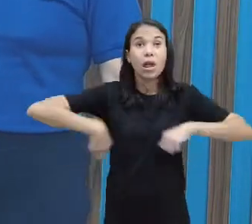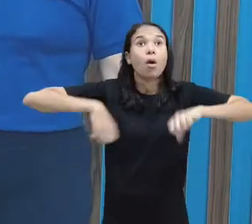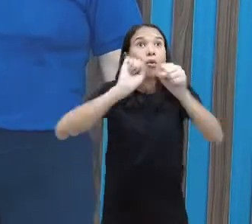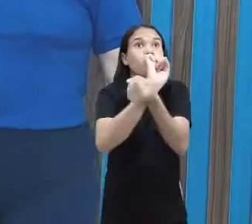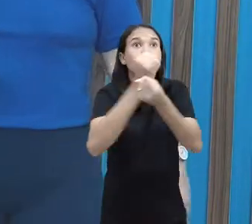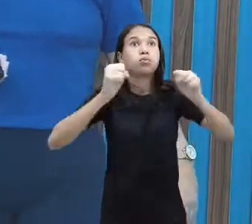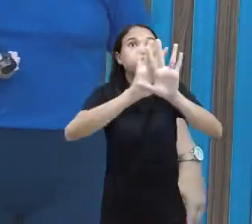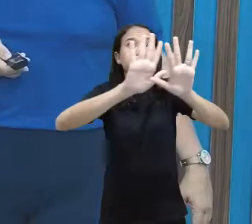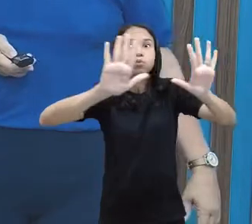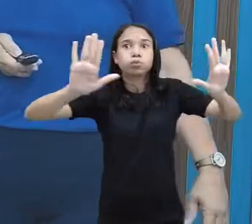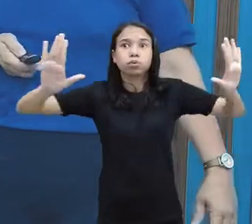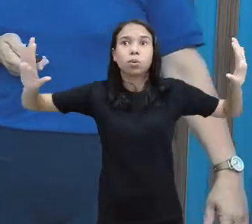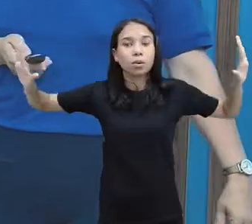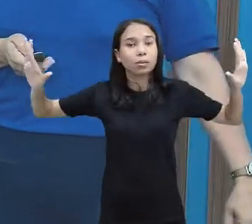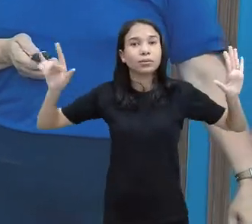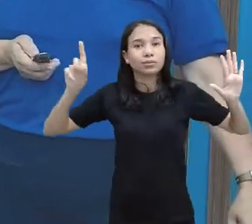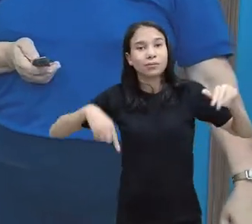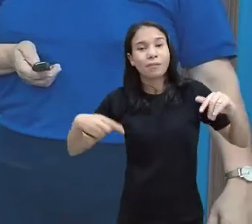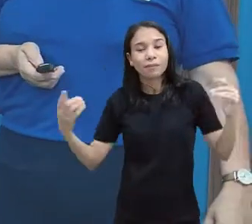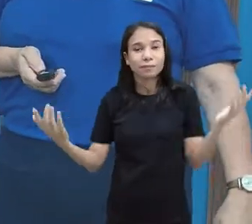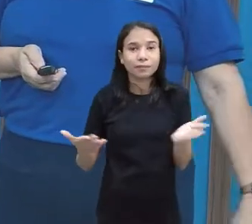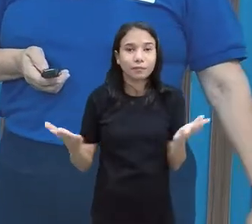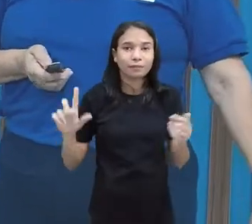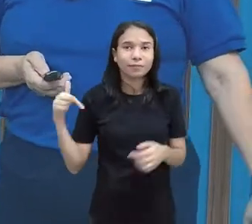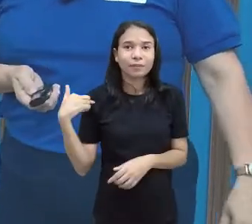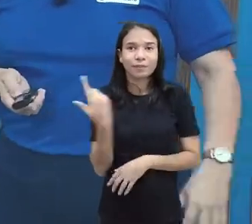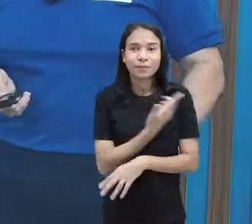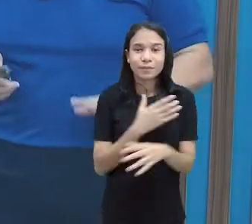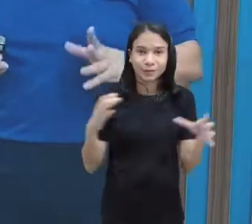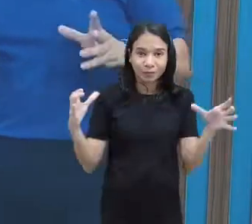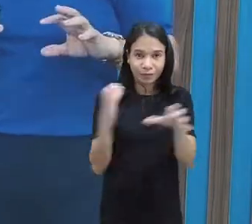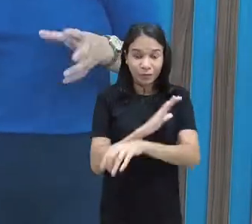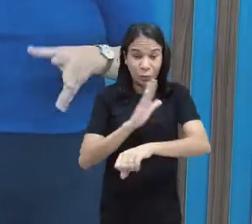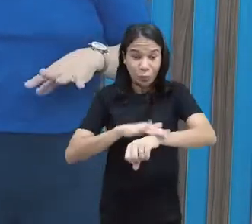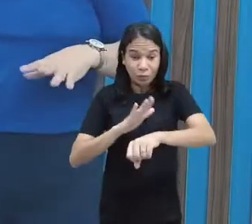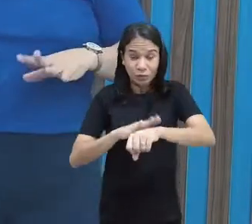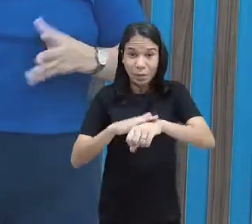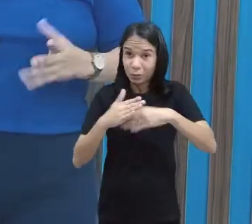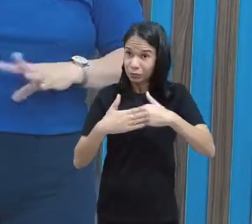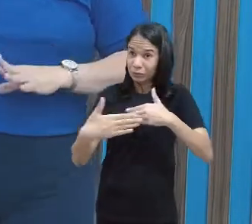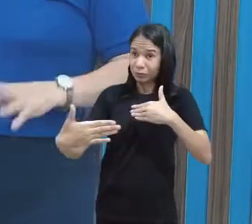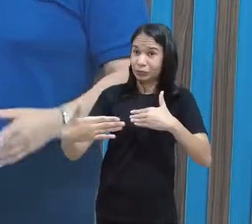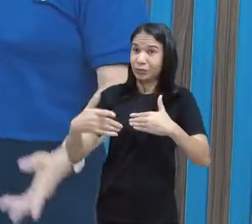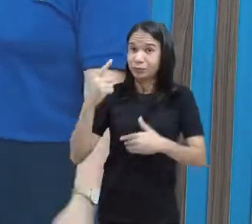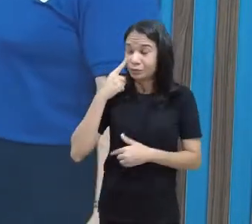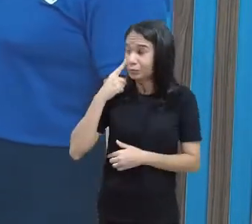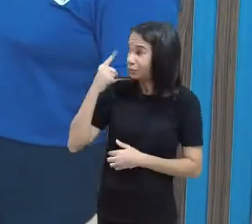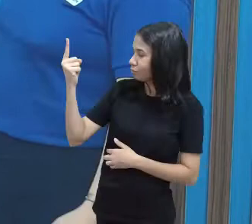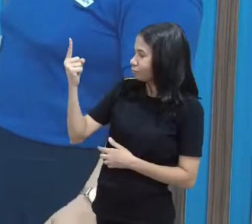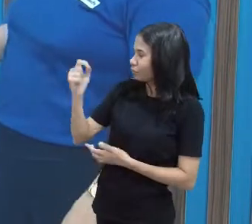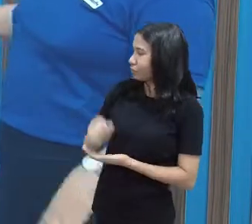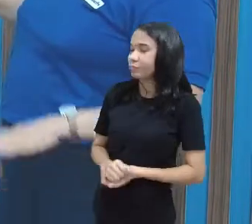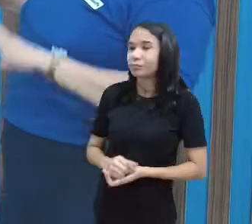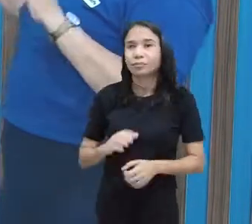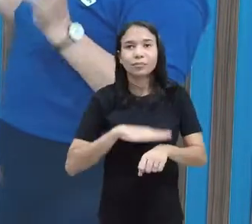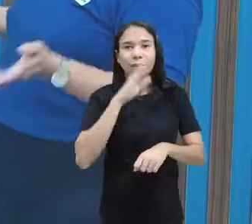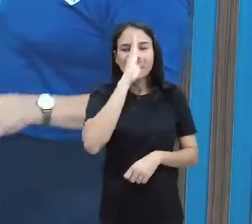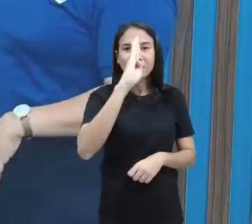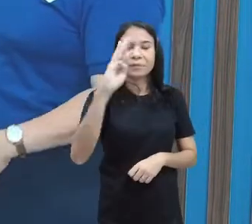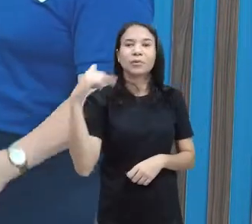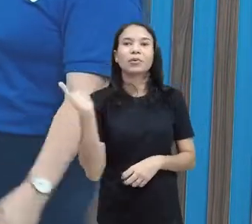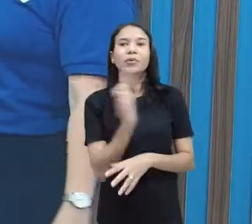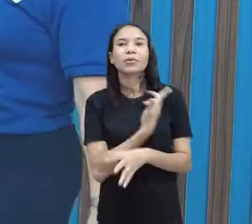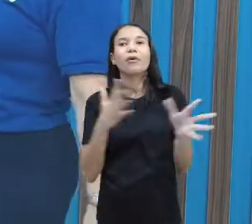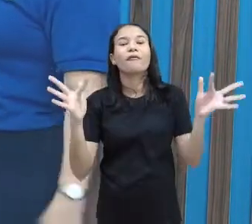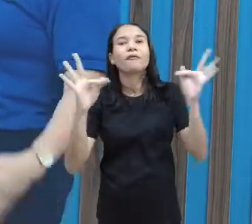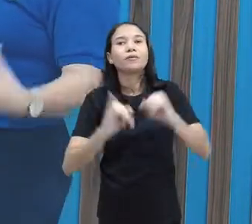imenso. E aí, para a gente concluir, já estamos passando um pouquinho do tempo, né, os elementos principais, para a gente fechar, que é